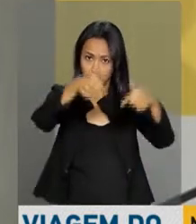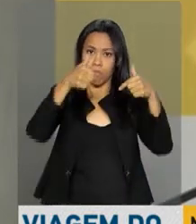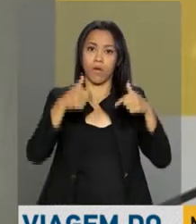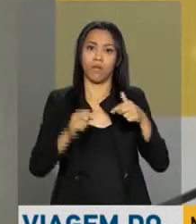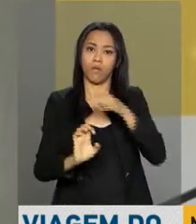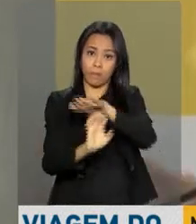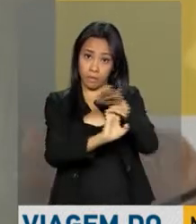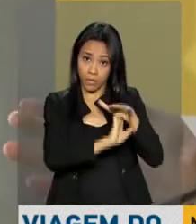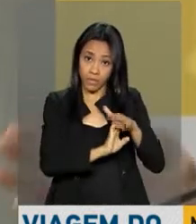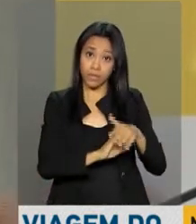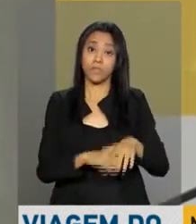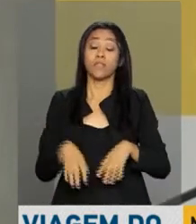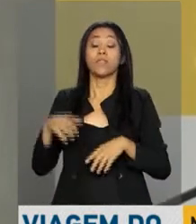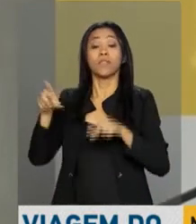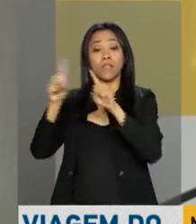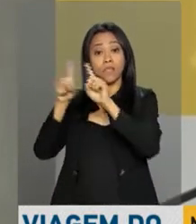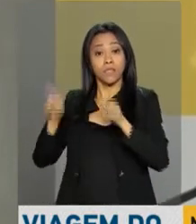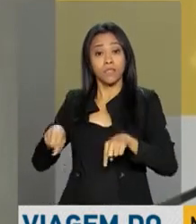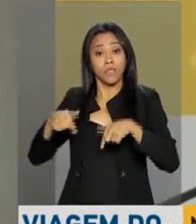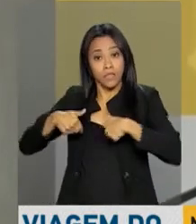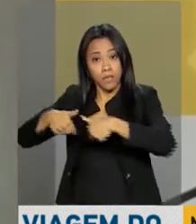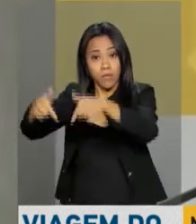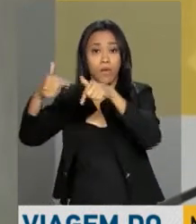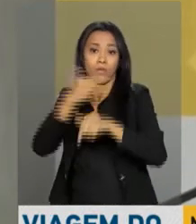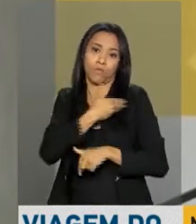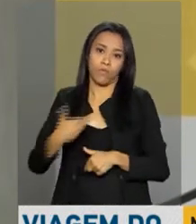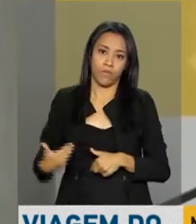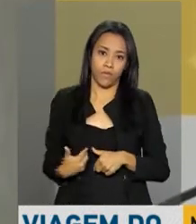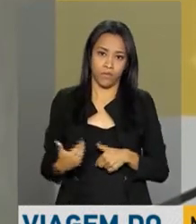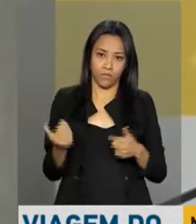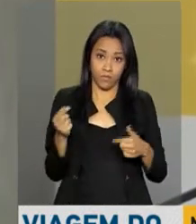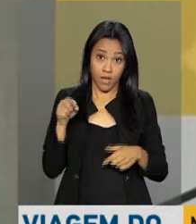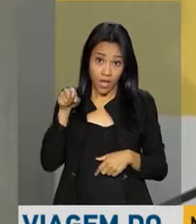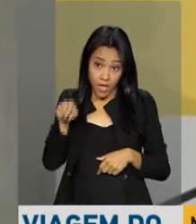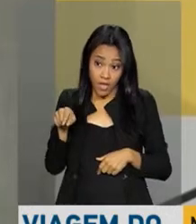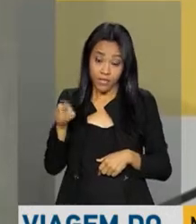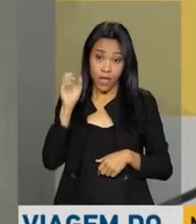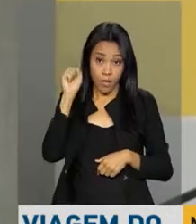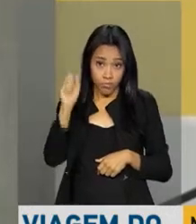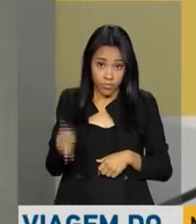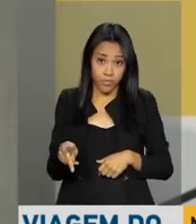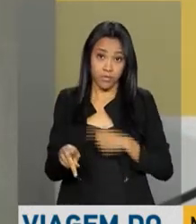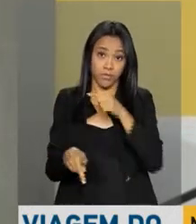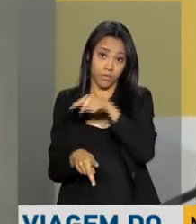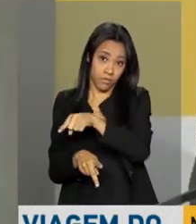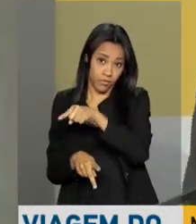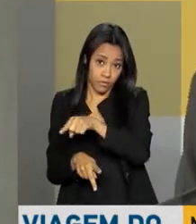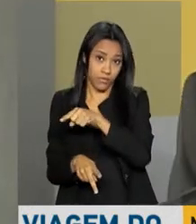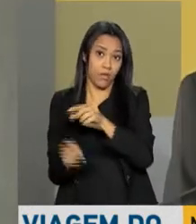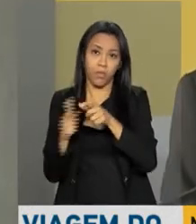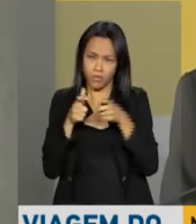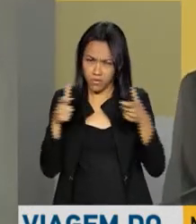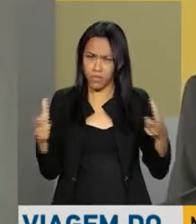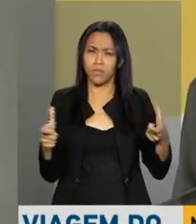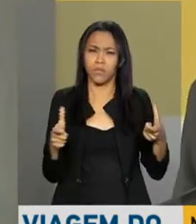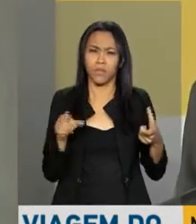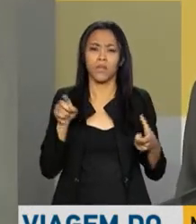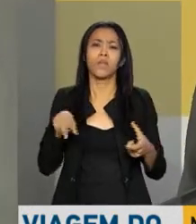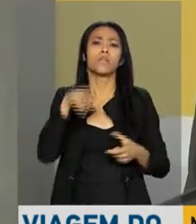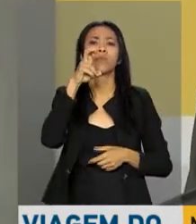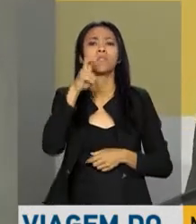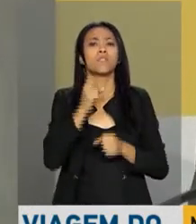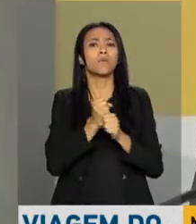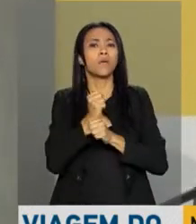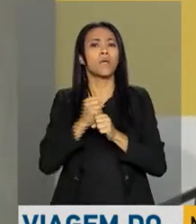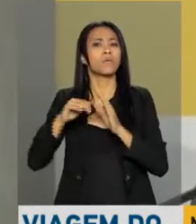e os servidores atividade pública estes últimos se aposentam genericamente com cinco anos